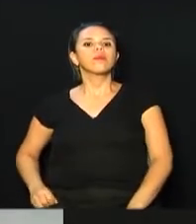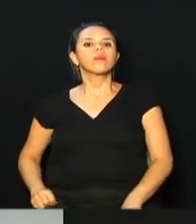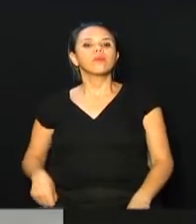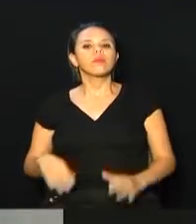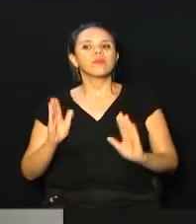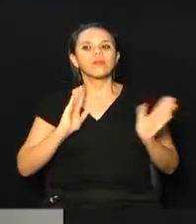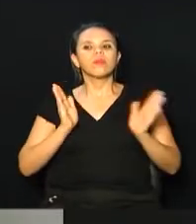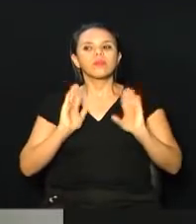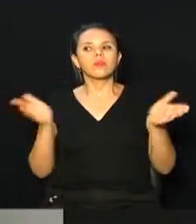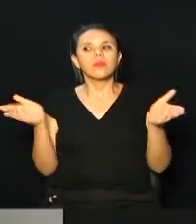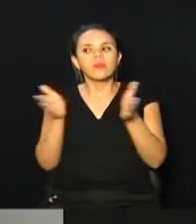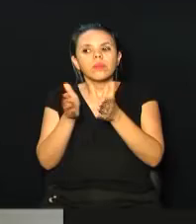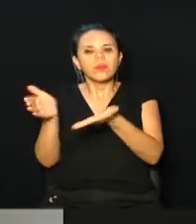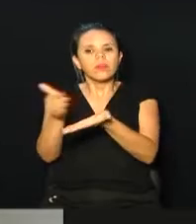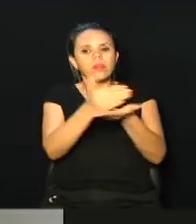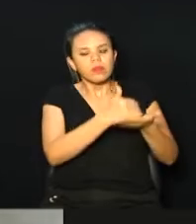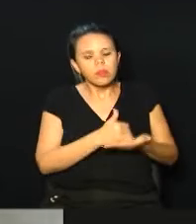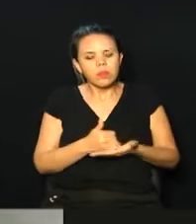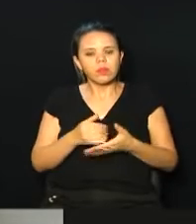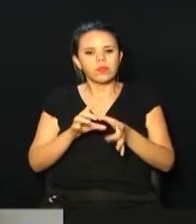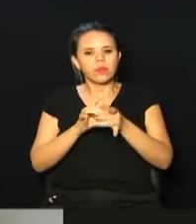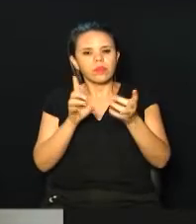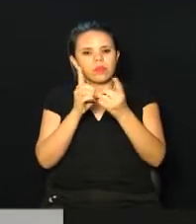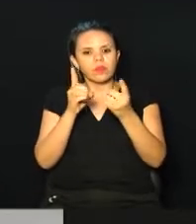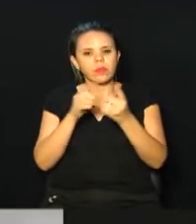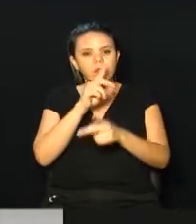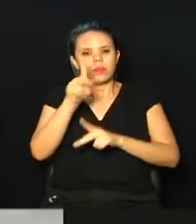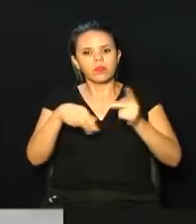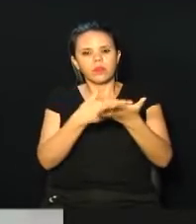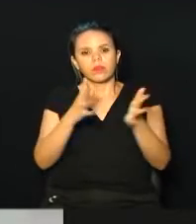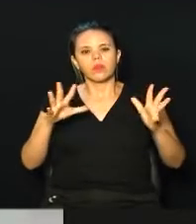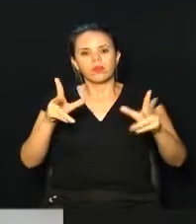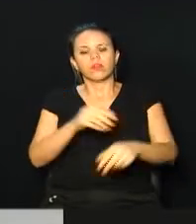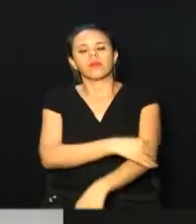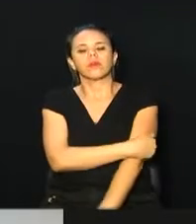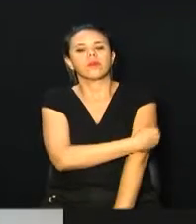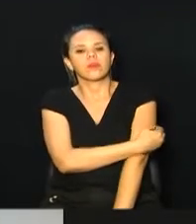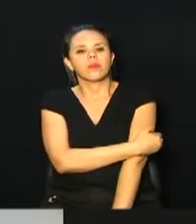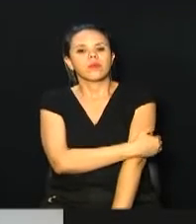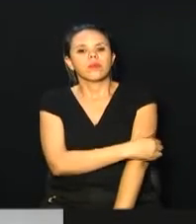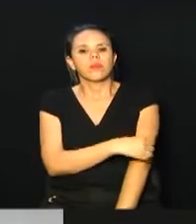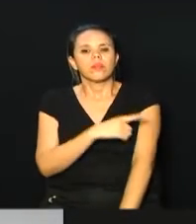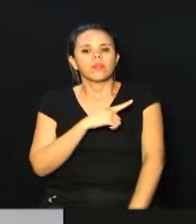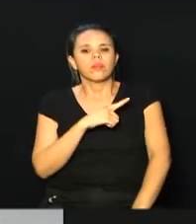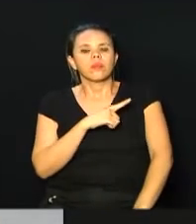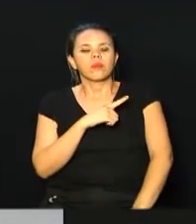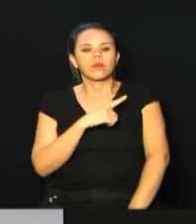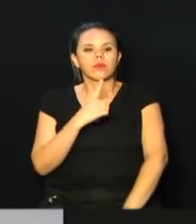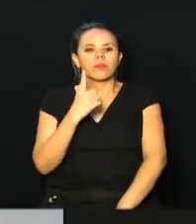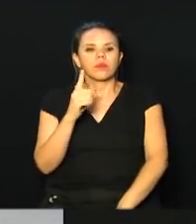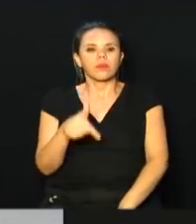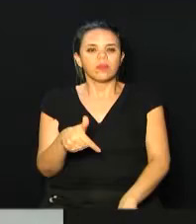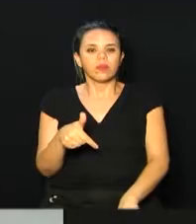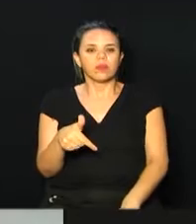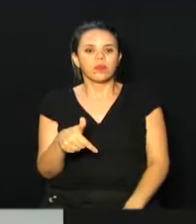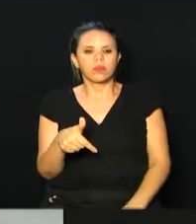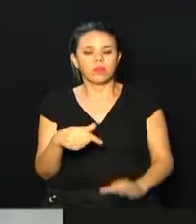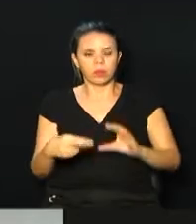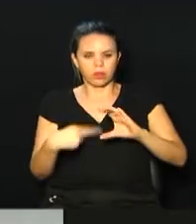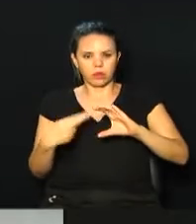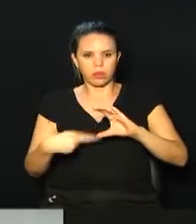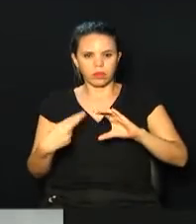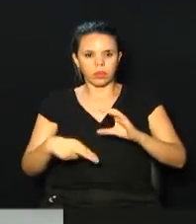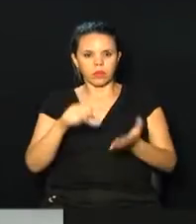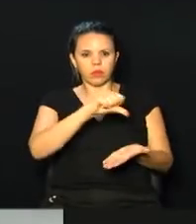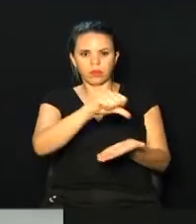Então, o serviço é disponibilizado ao cidadão. Nós temos 17 ecopontos